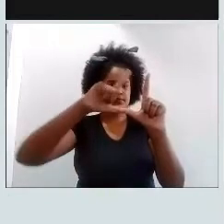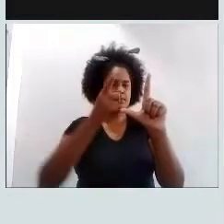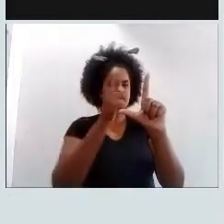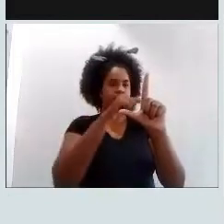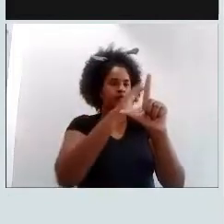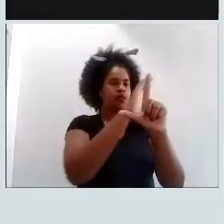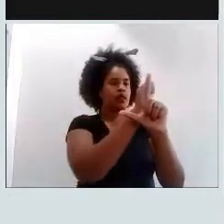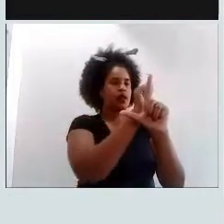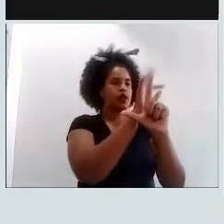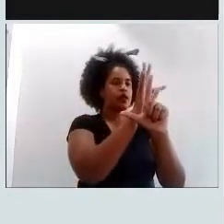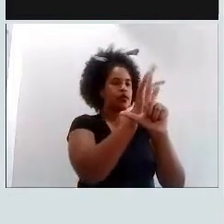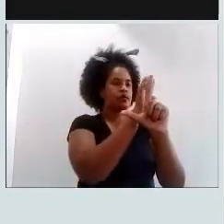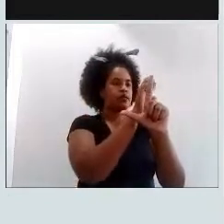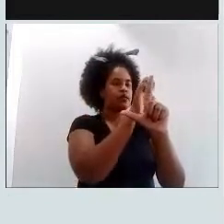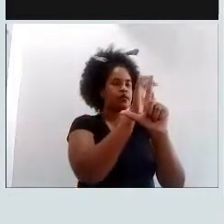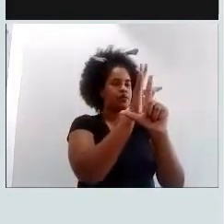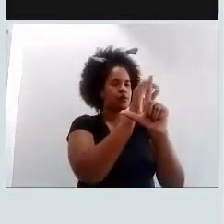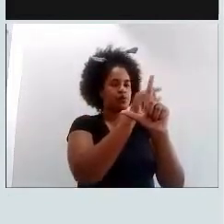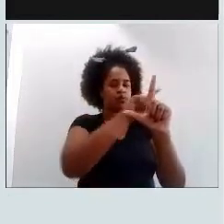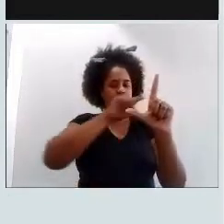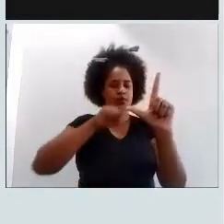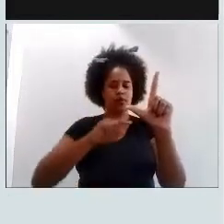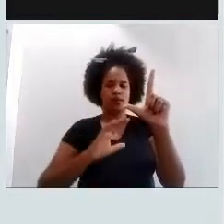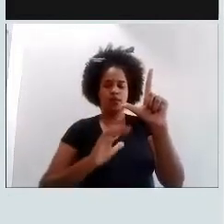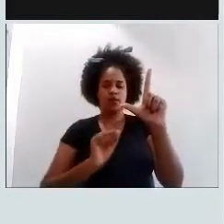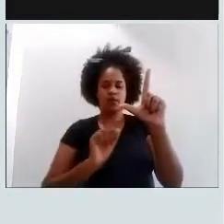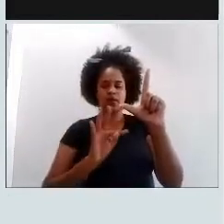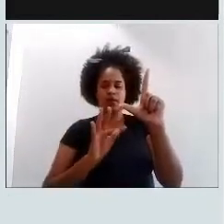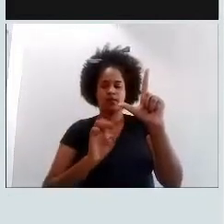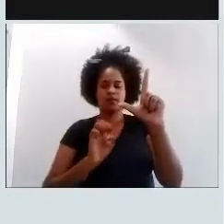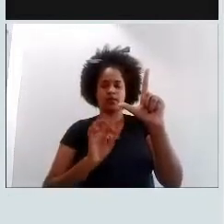oposto e cateto adjacente. Vocês lembram, né, dessas relaçõezinhas?